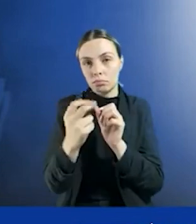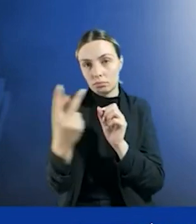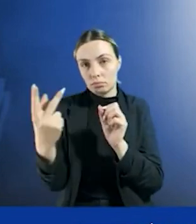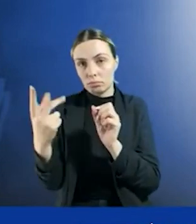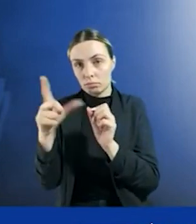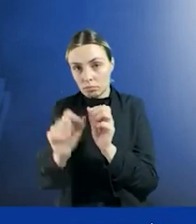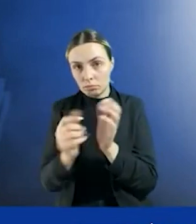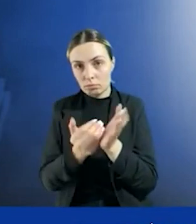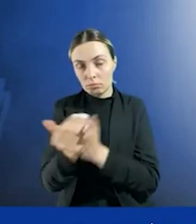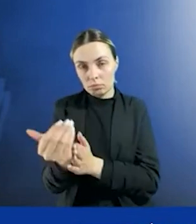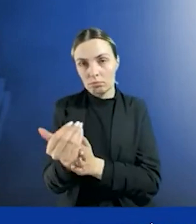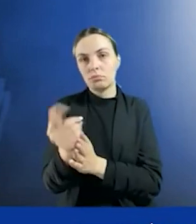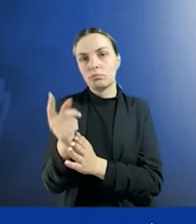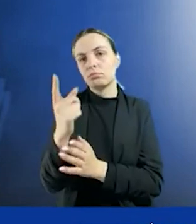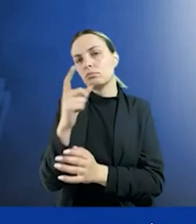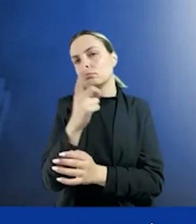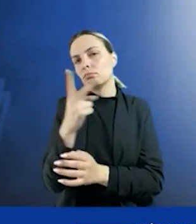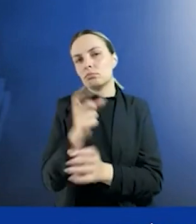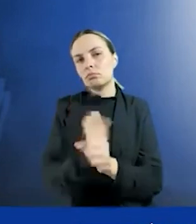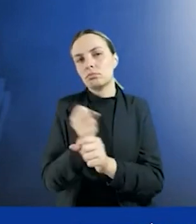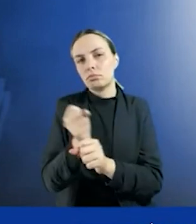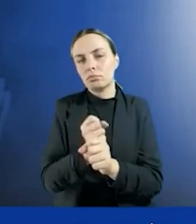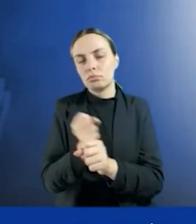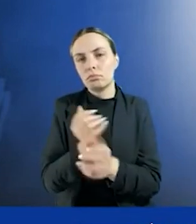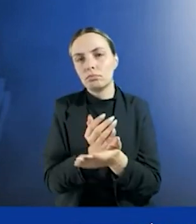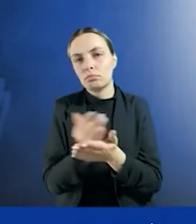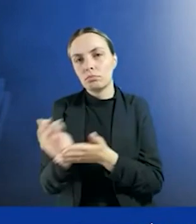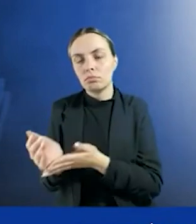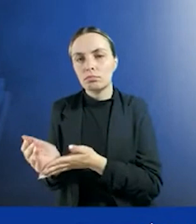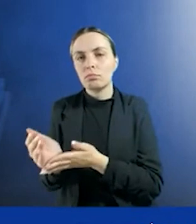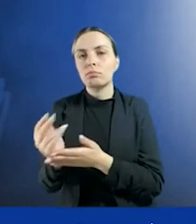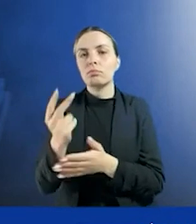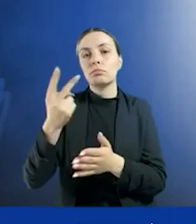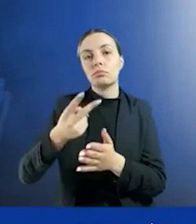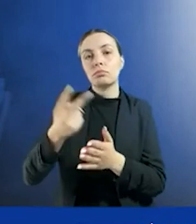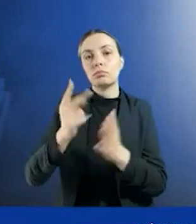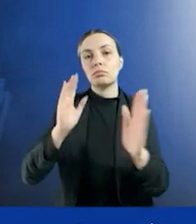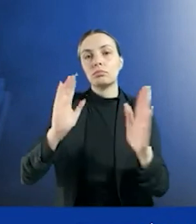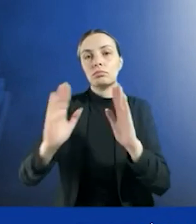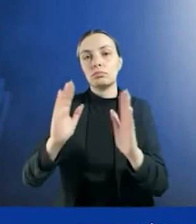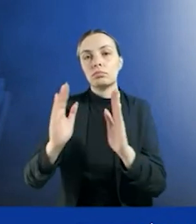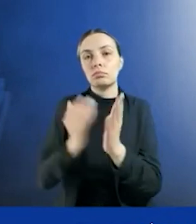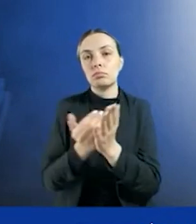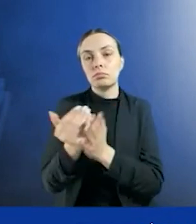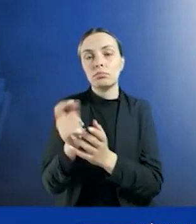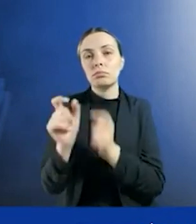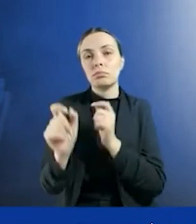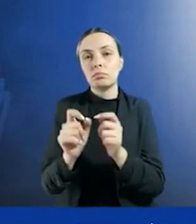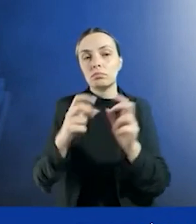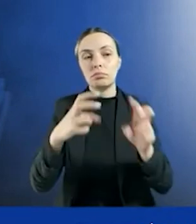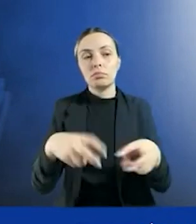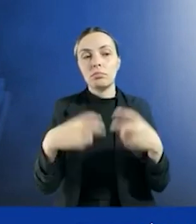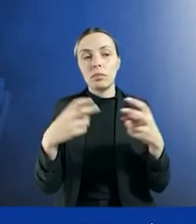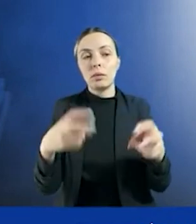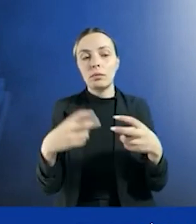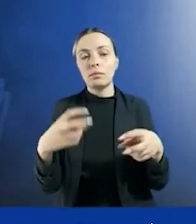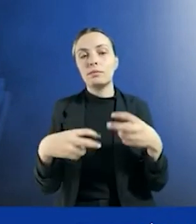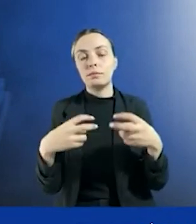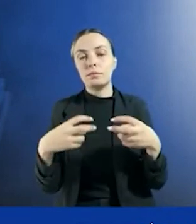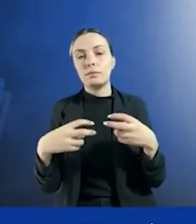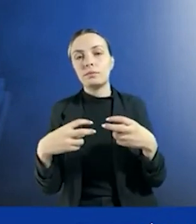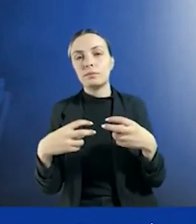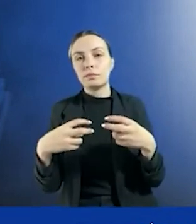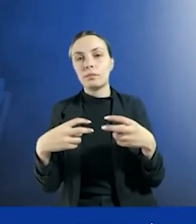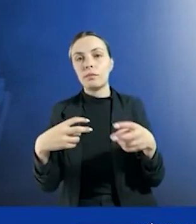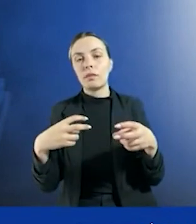anos, estamos numa segunda fase, onde nós trouxemos uma agricultura, uma agropecuária, então trazemos